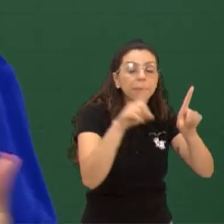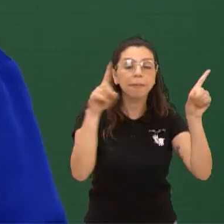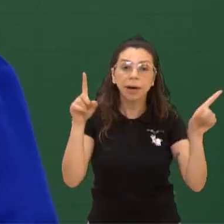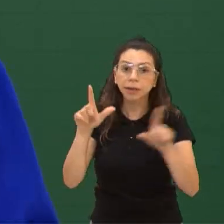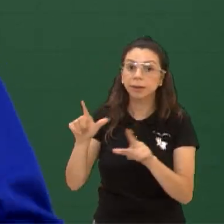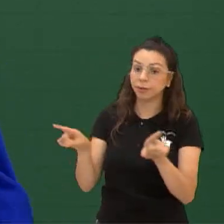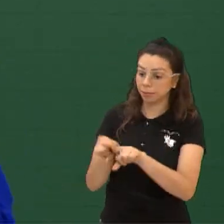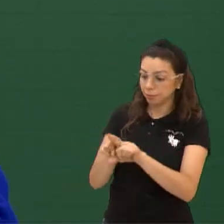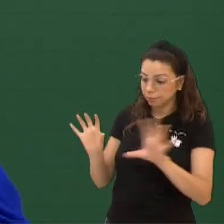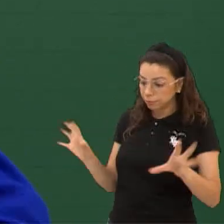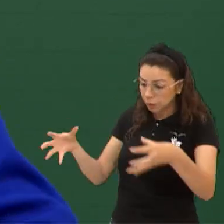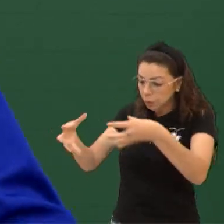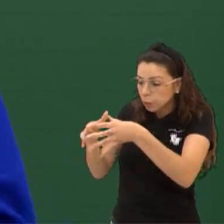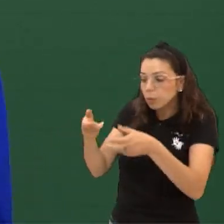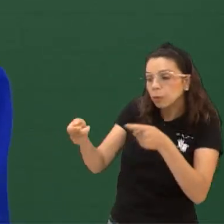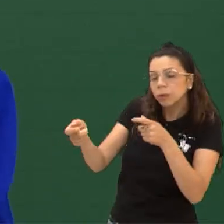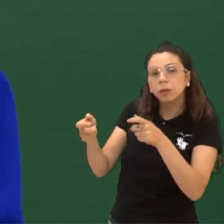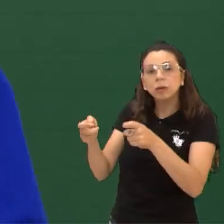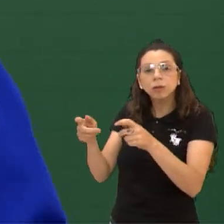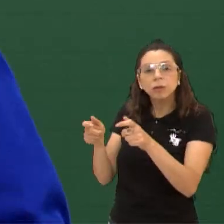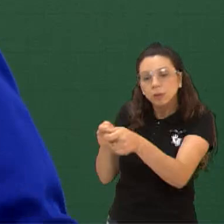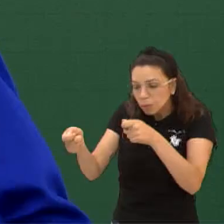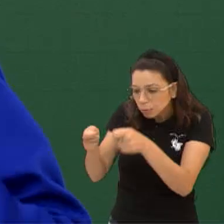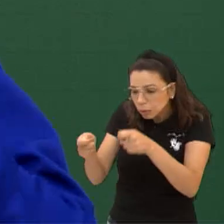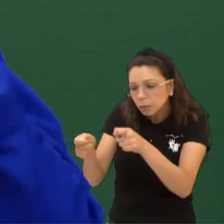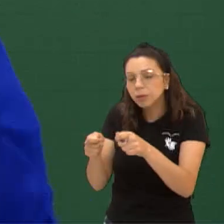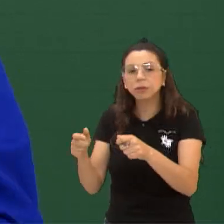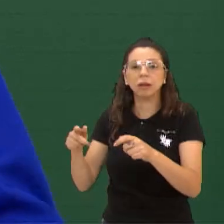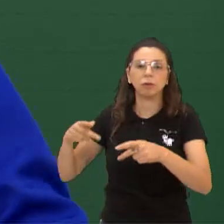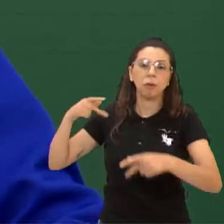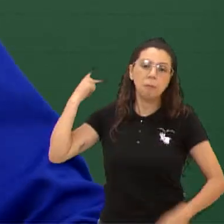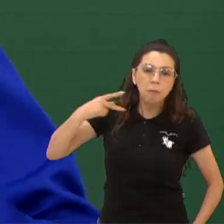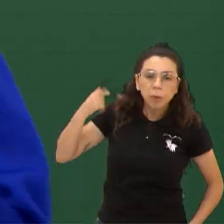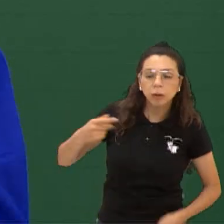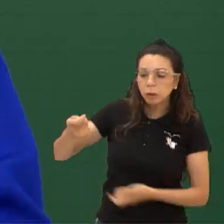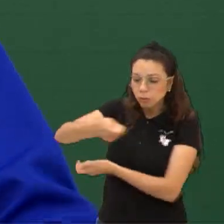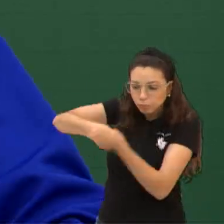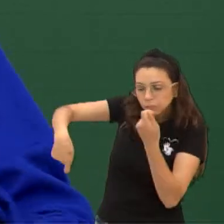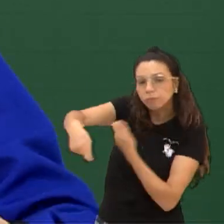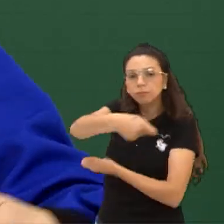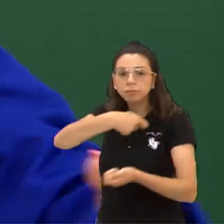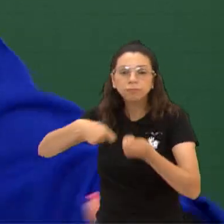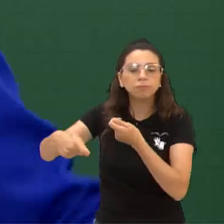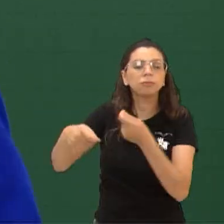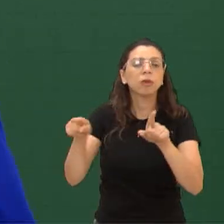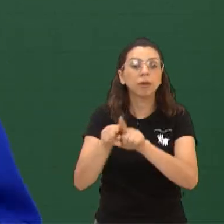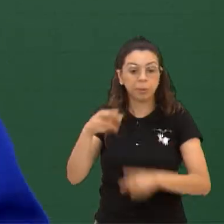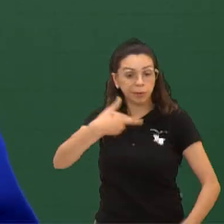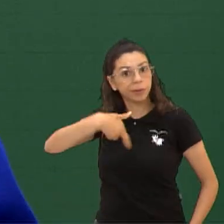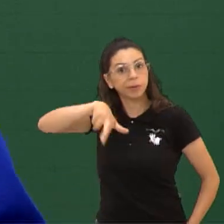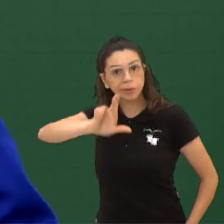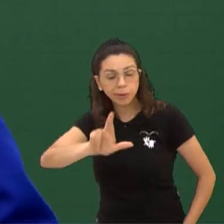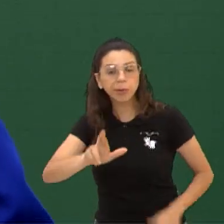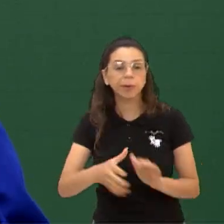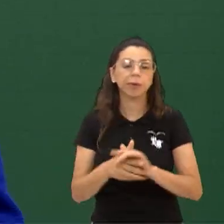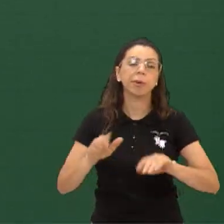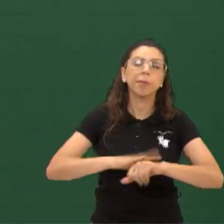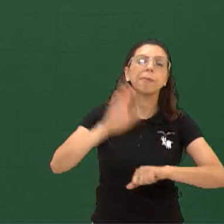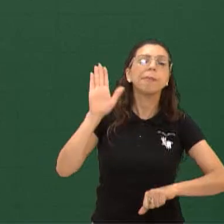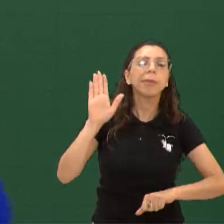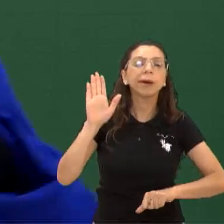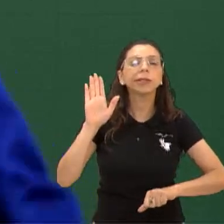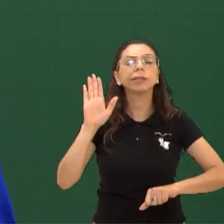vamos ter tribos que se organizaram, tiveram uma organização política, econômica e até religiosa um pouquinho